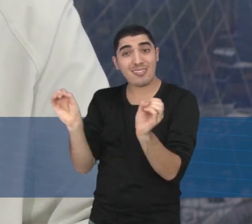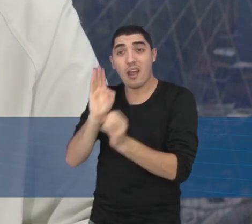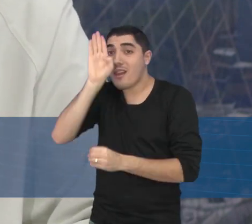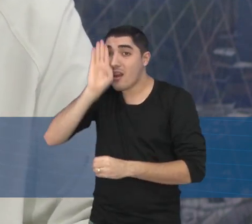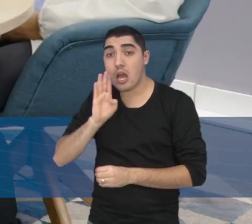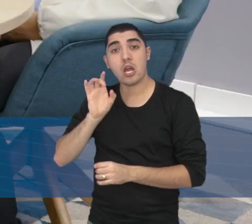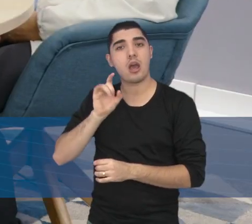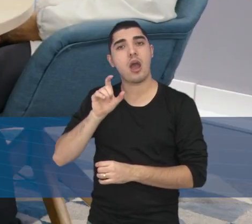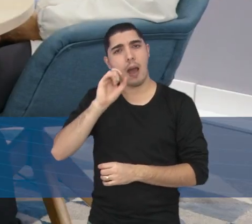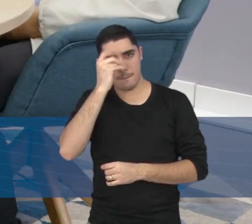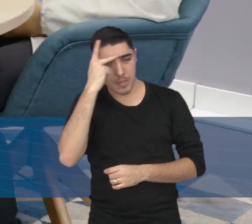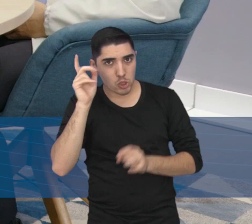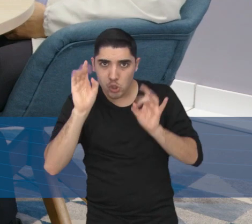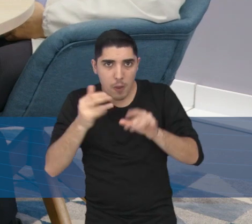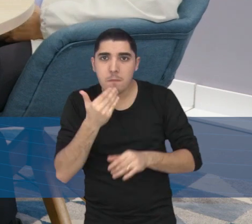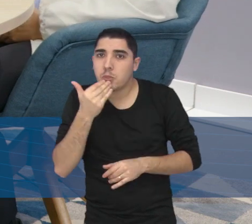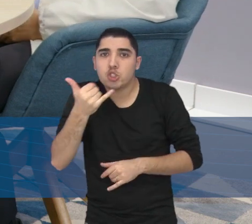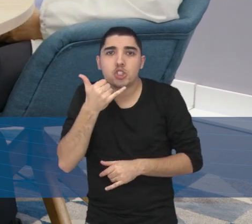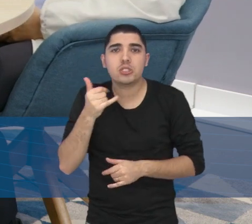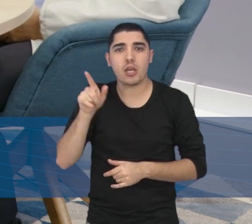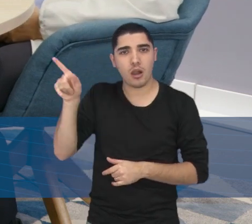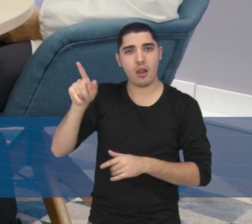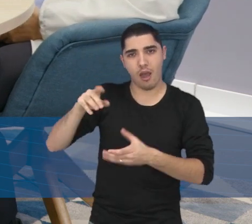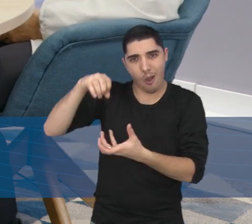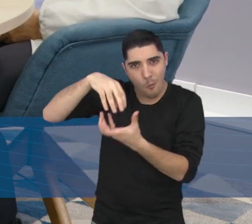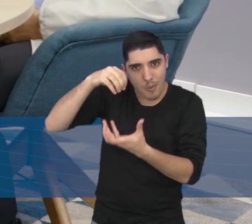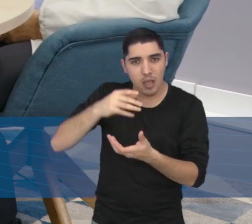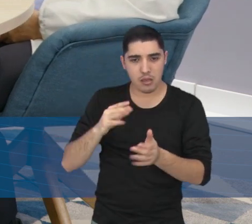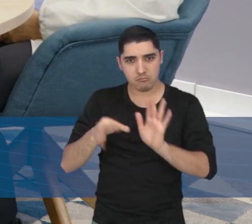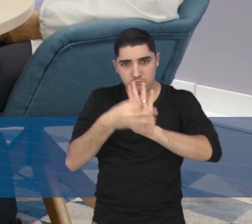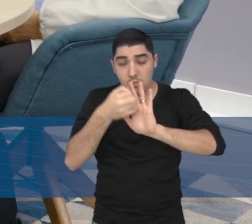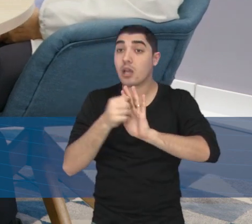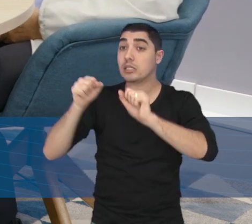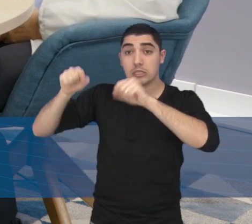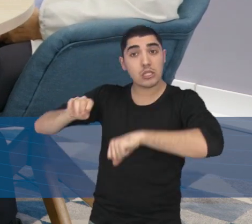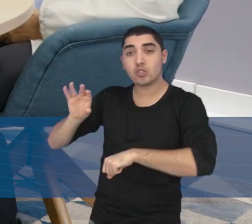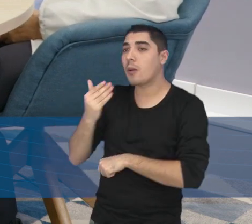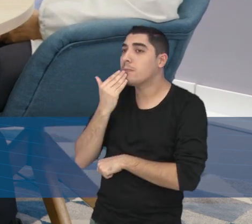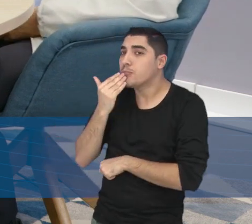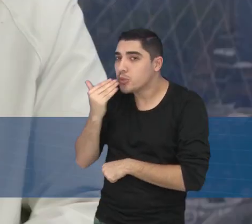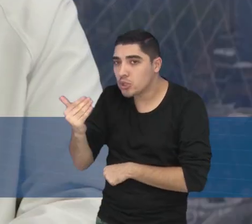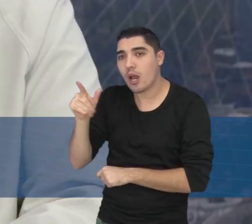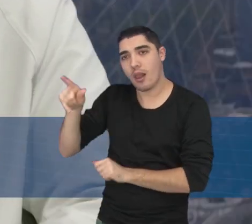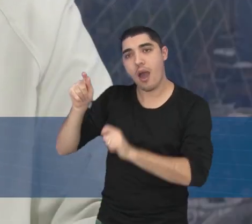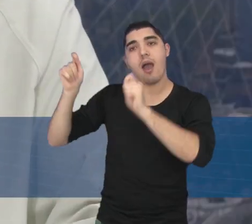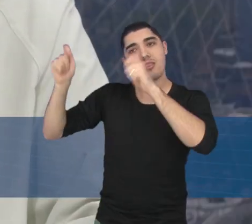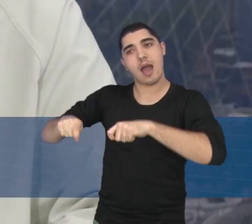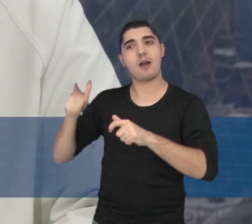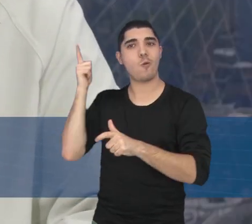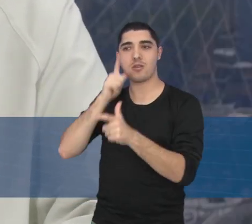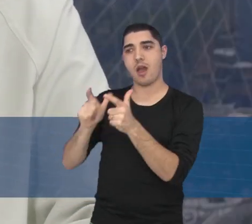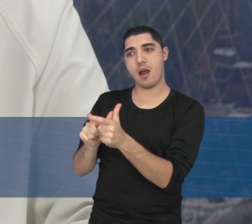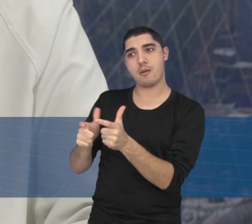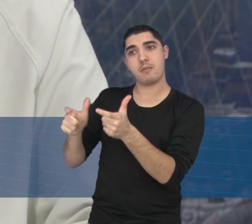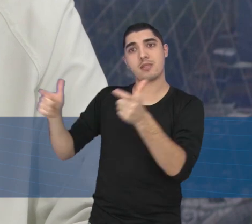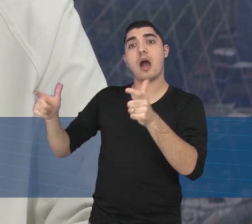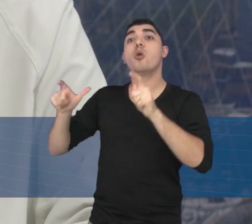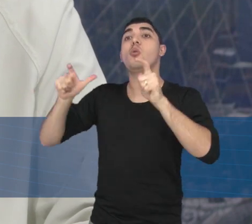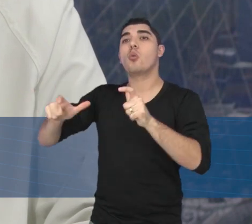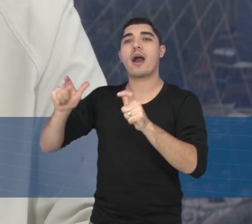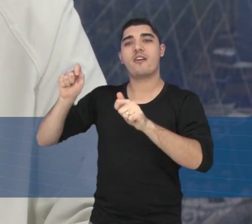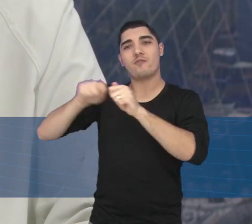É só solicitar mesmo por esse mesmo caminho. Exatamente, para deixar disponível lá, para que possa aumentar ainda mais esse